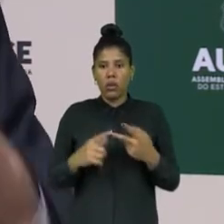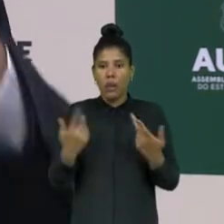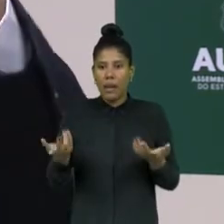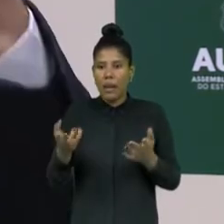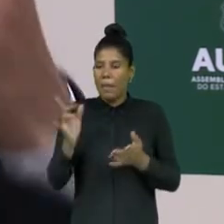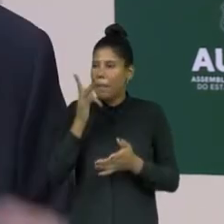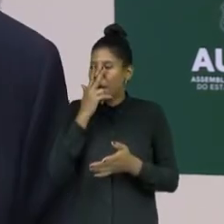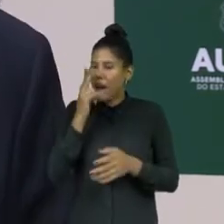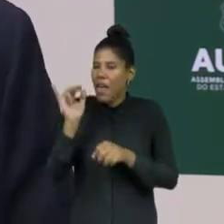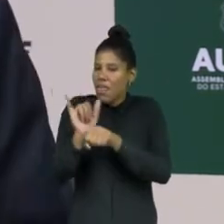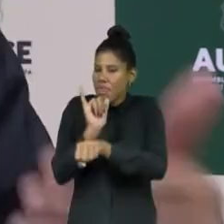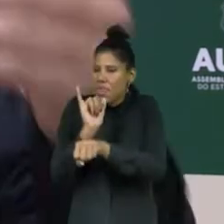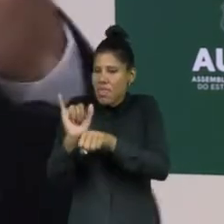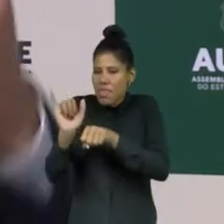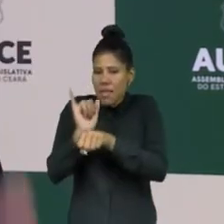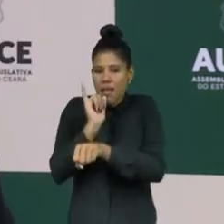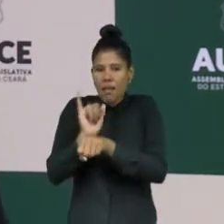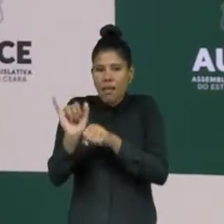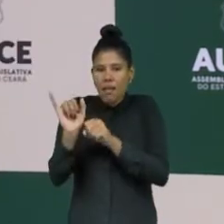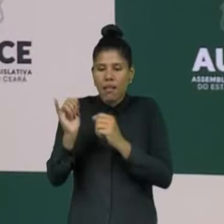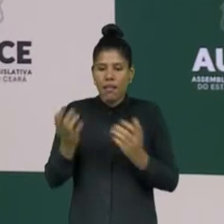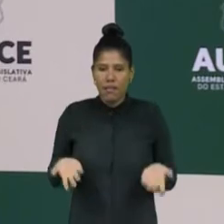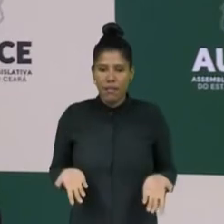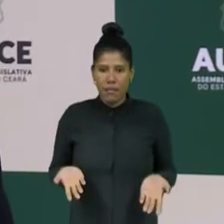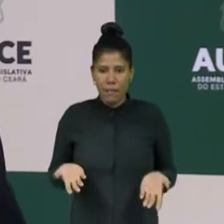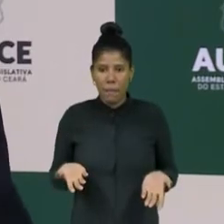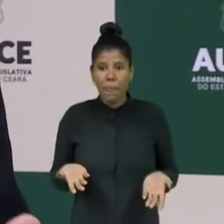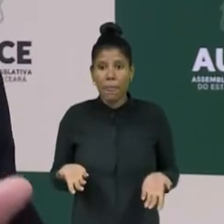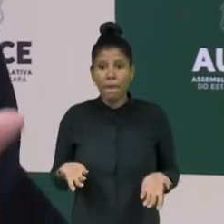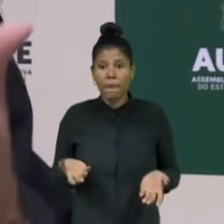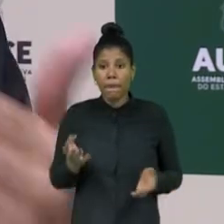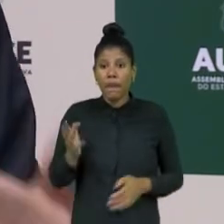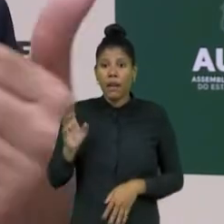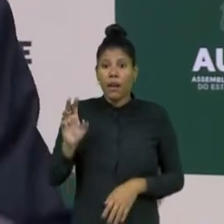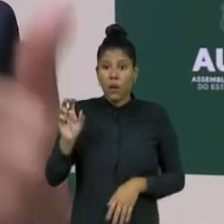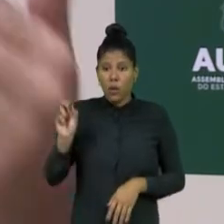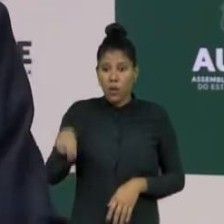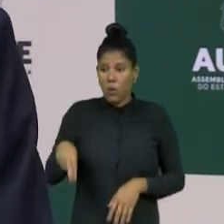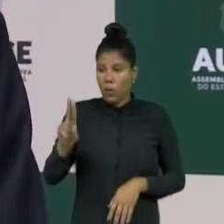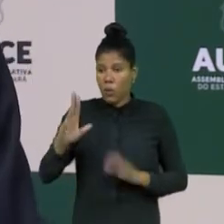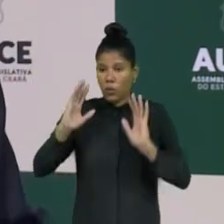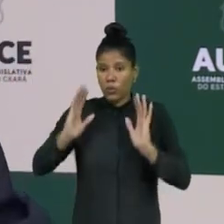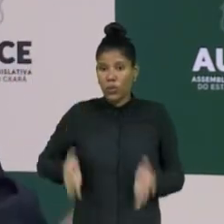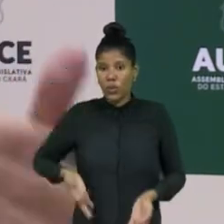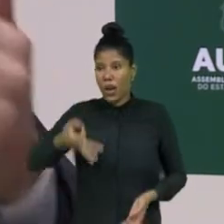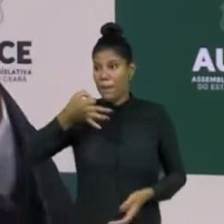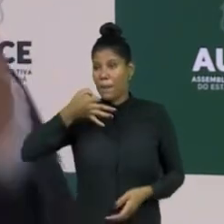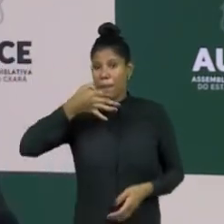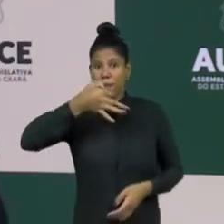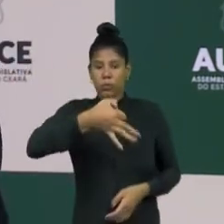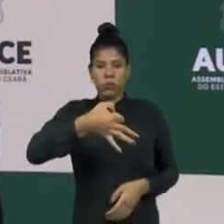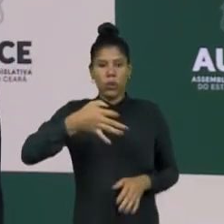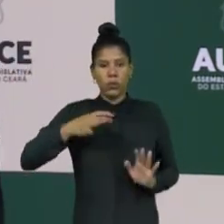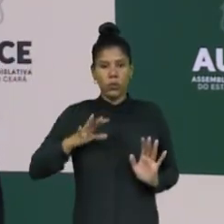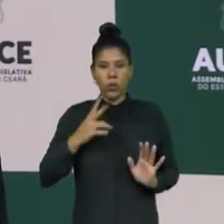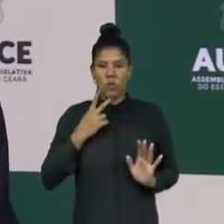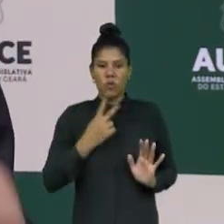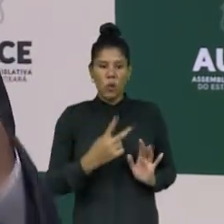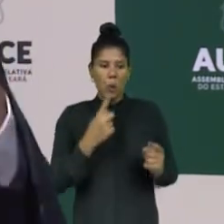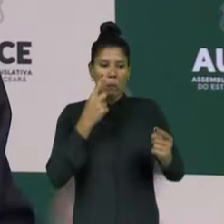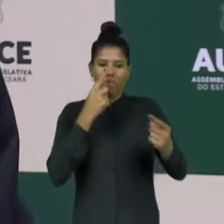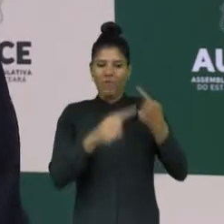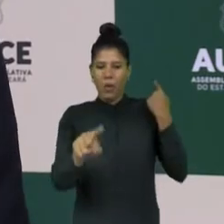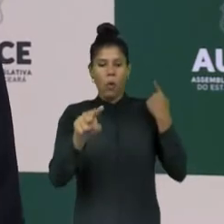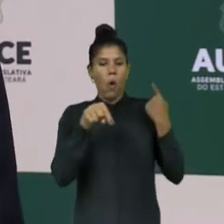assim, um absurdo. As próprias Nações Unidas já se pronunciaram, né, oficialmente,